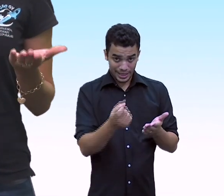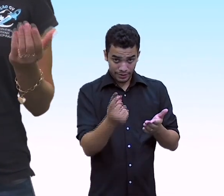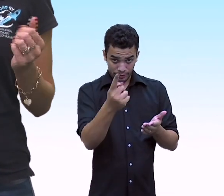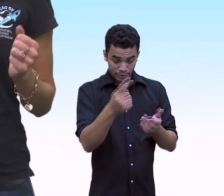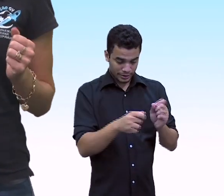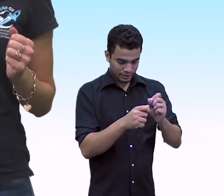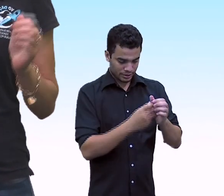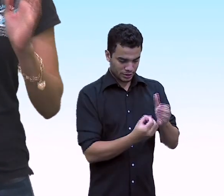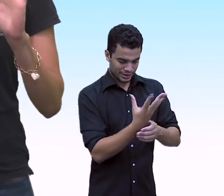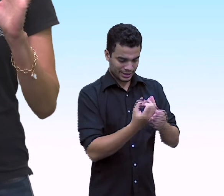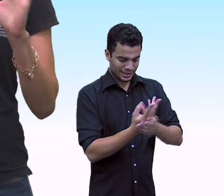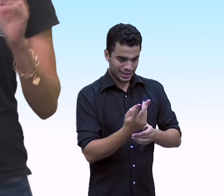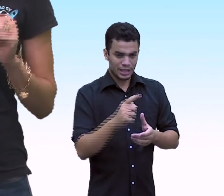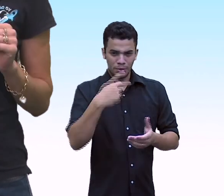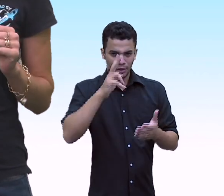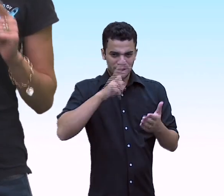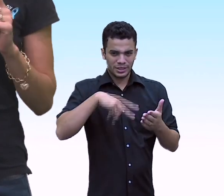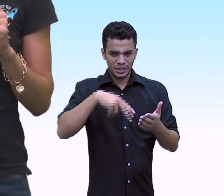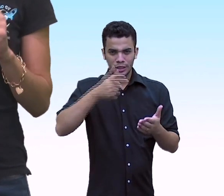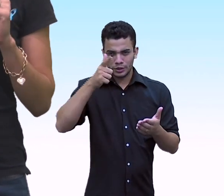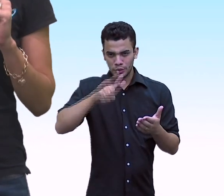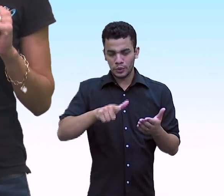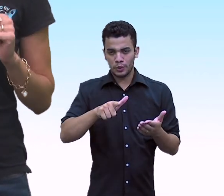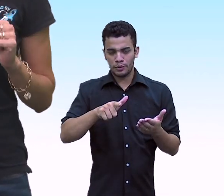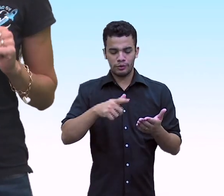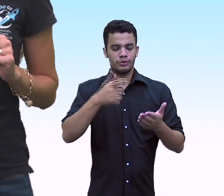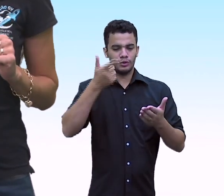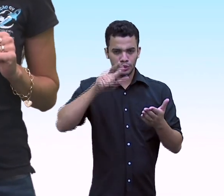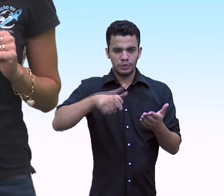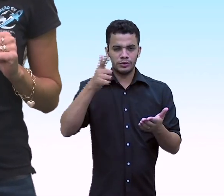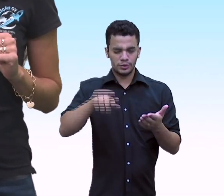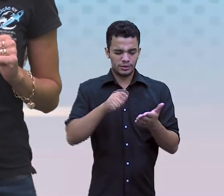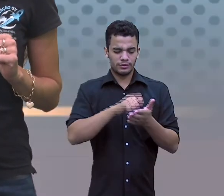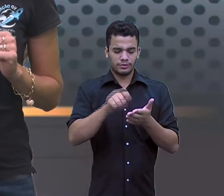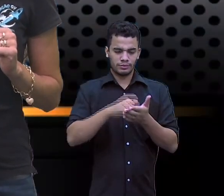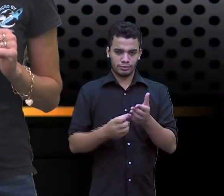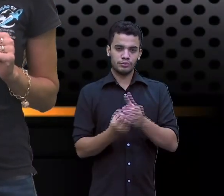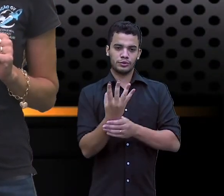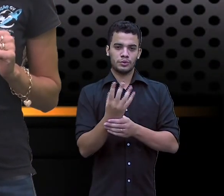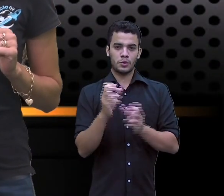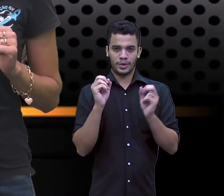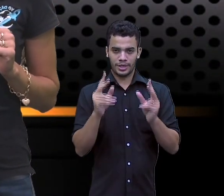Por hoje é só. Tchau, tchau! Acesse a plataforma